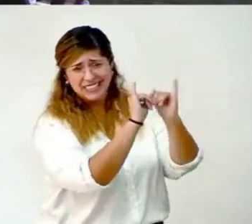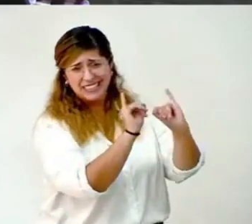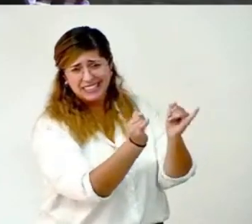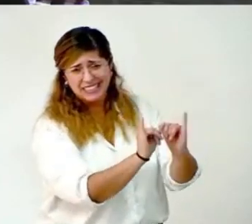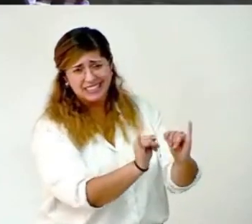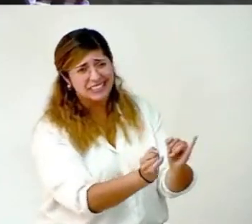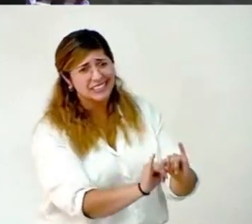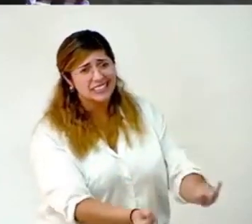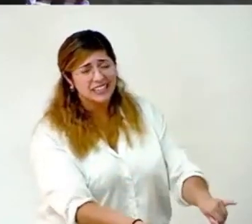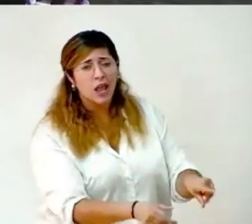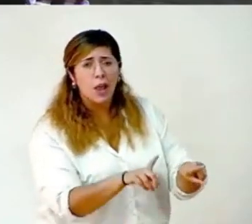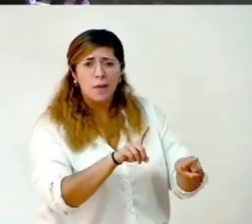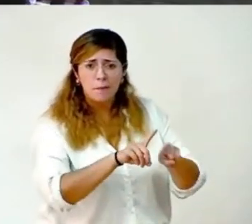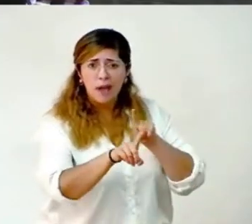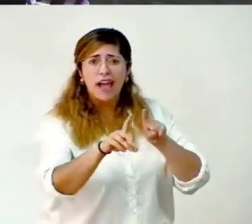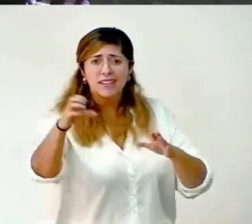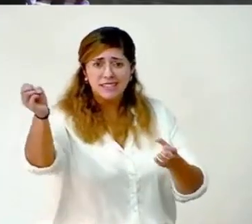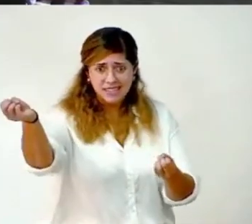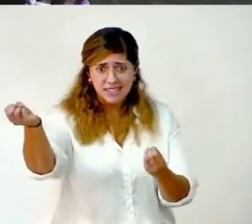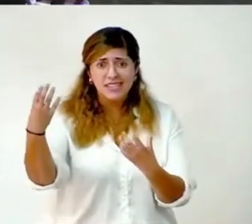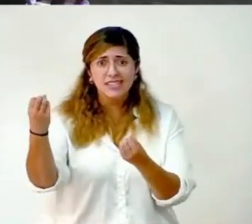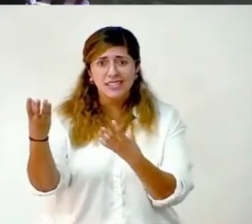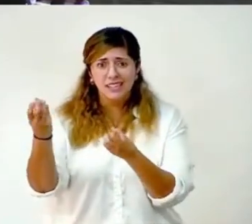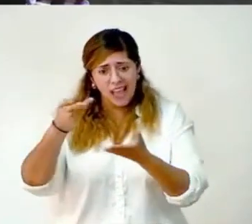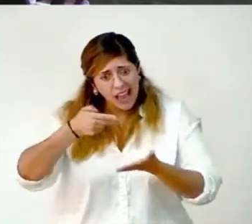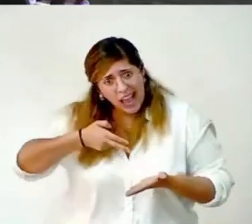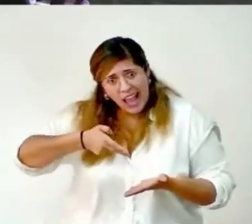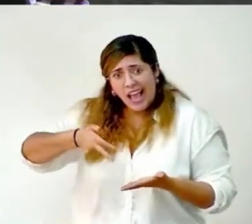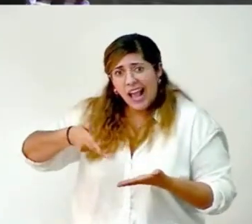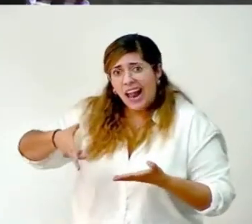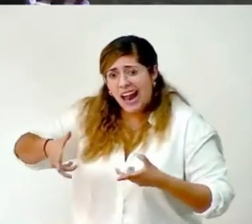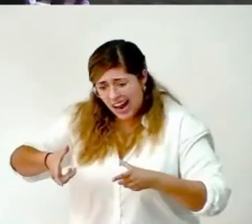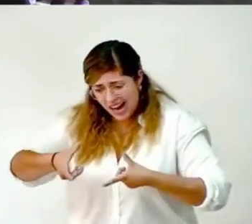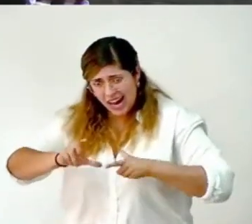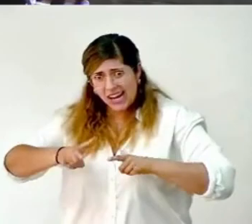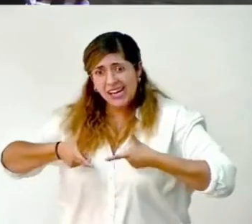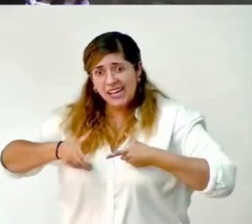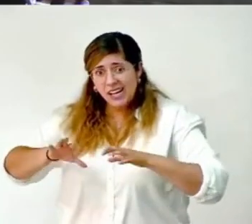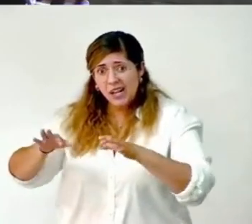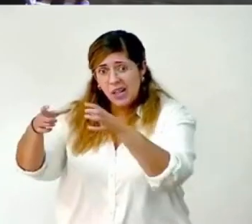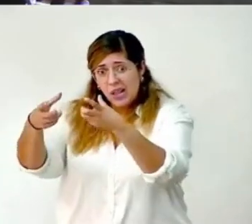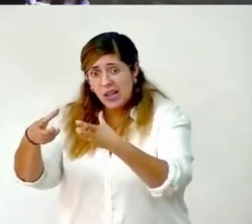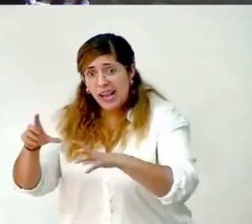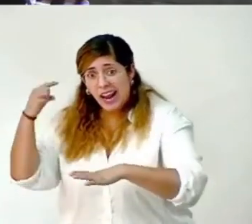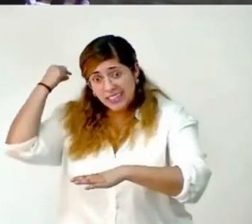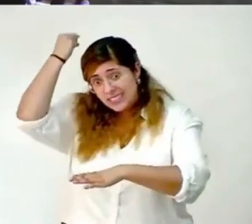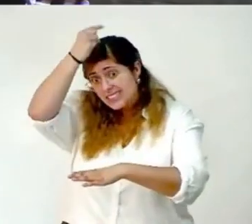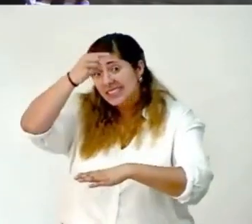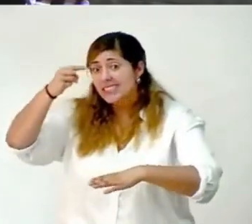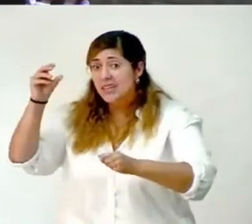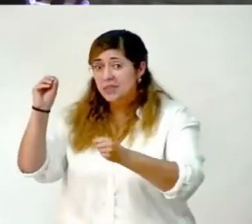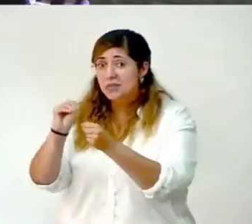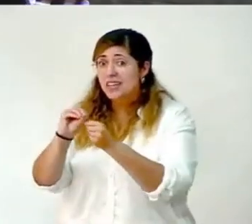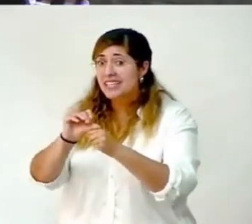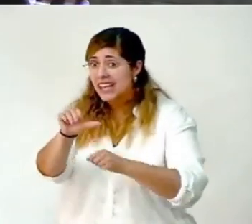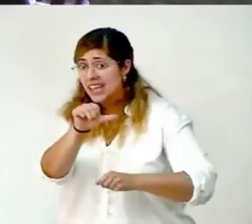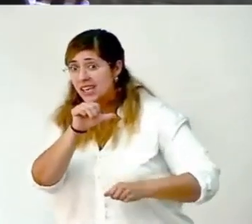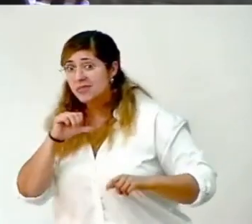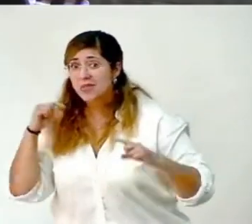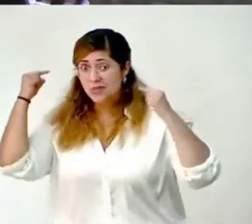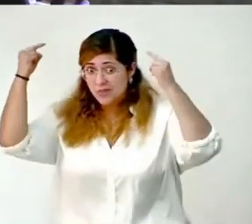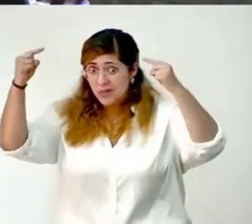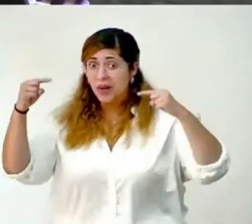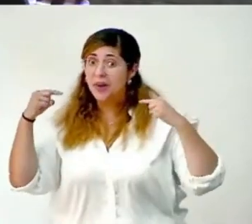Efraim, tomei-os nos meus braços, mas não atinaram que eu os curava. Atraí-os